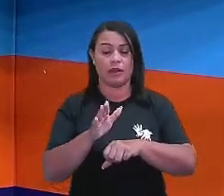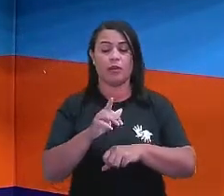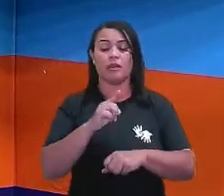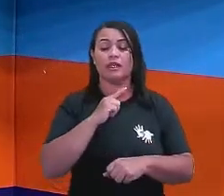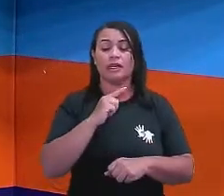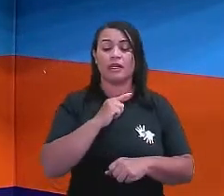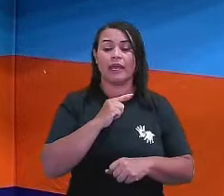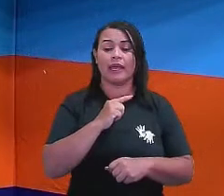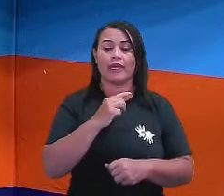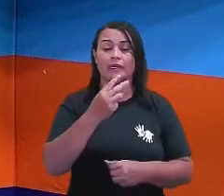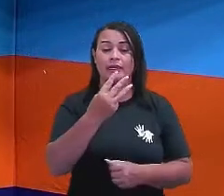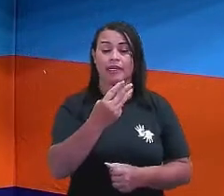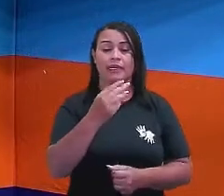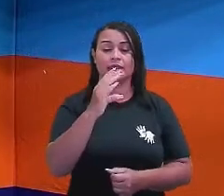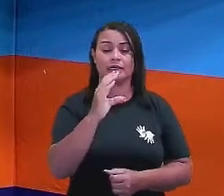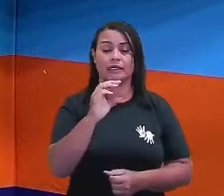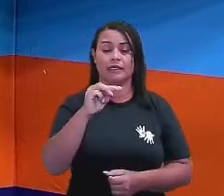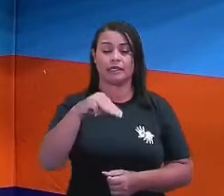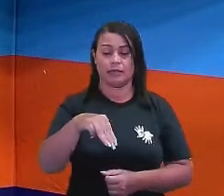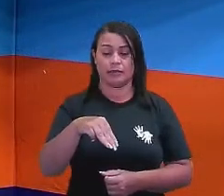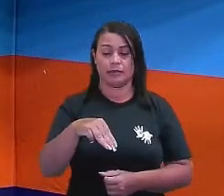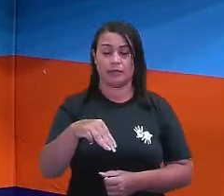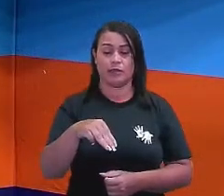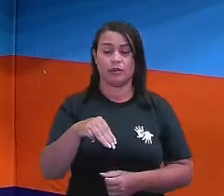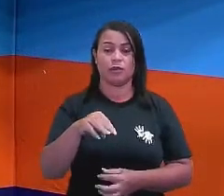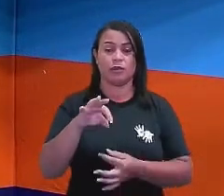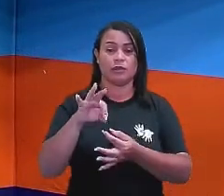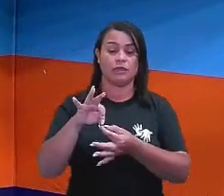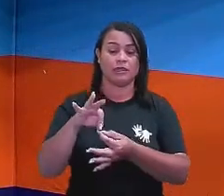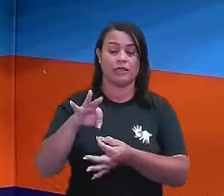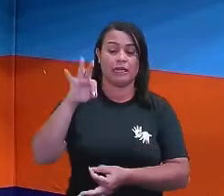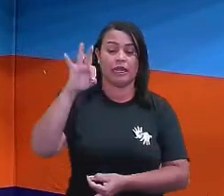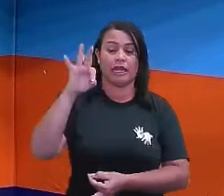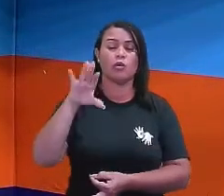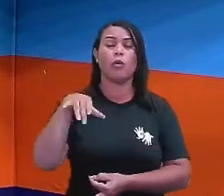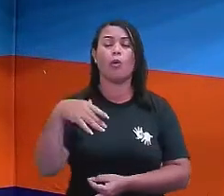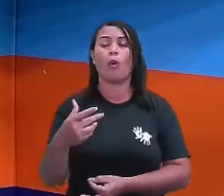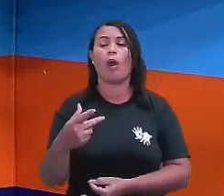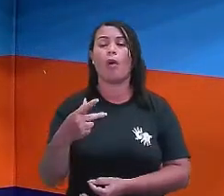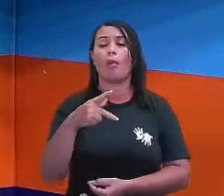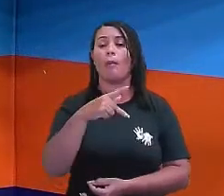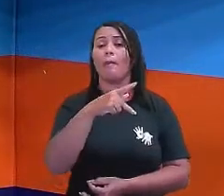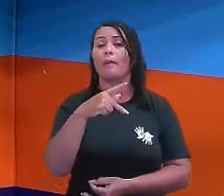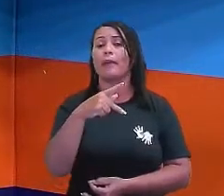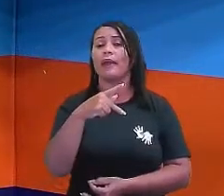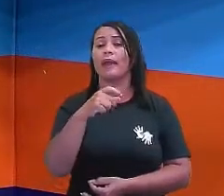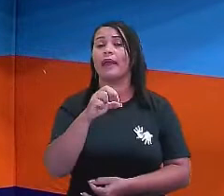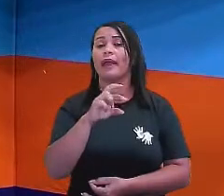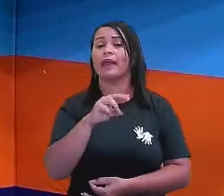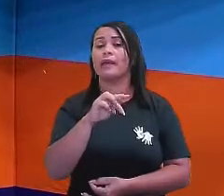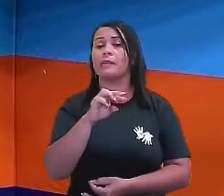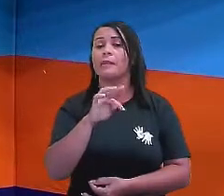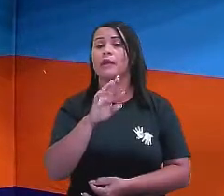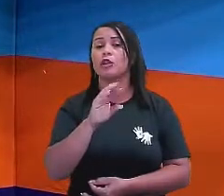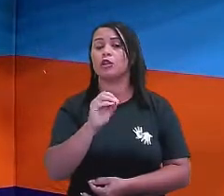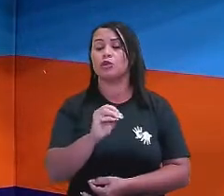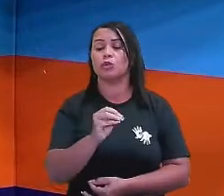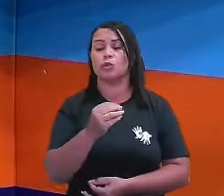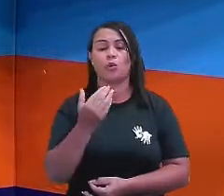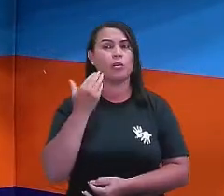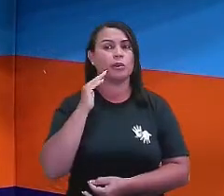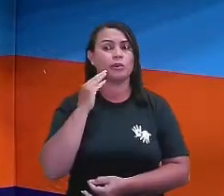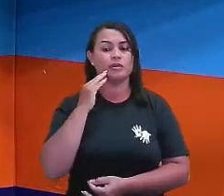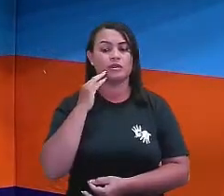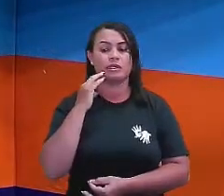possuem 3 centímetros de lado. Qual é o perímetro desse tabuleiro de xadrez? Opa, professor, eu não sei a medida desse